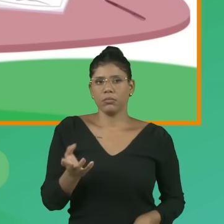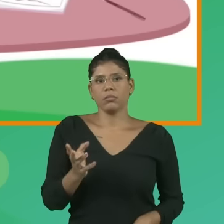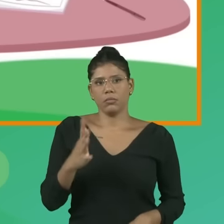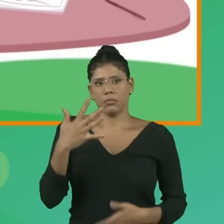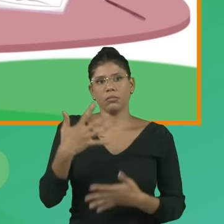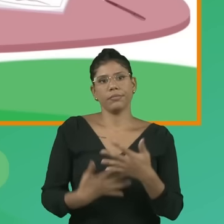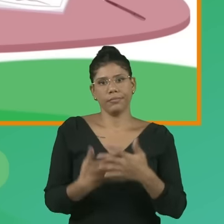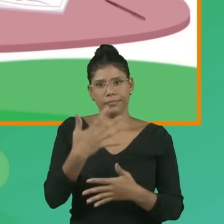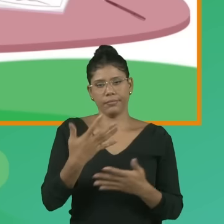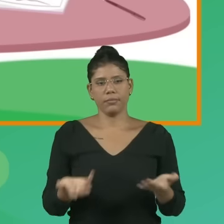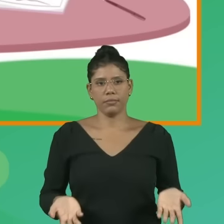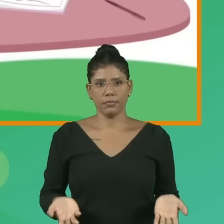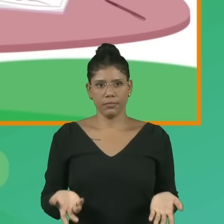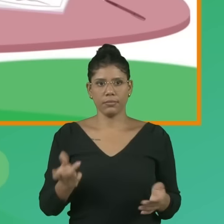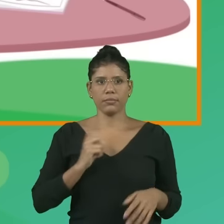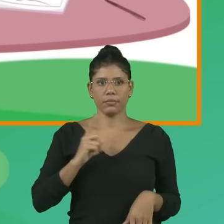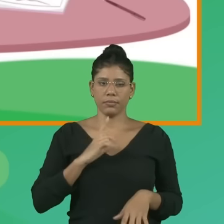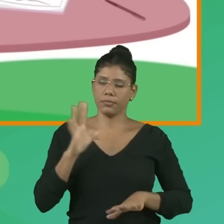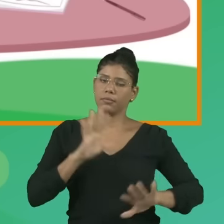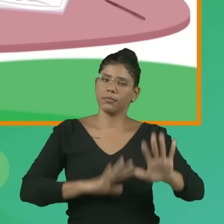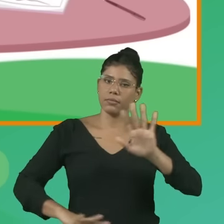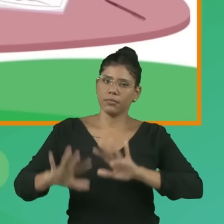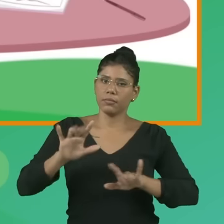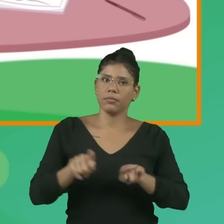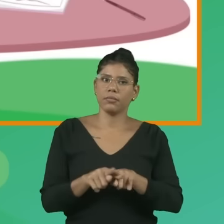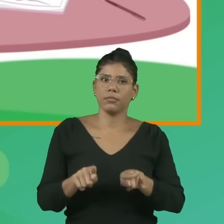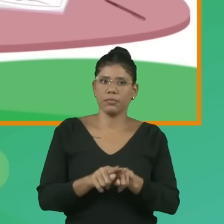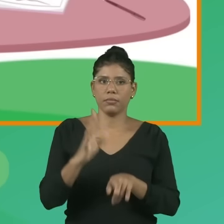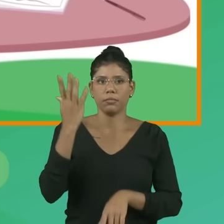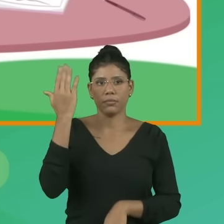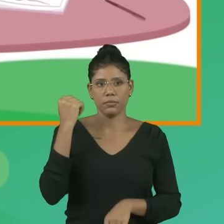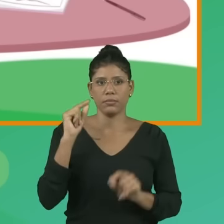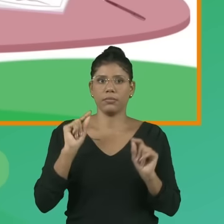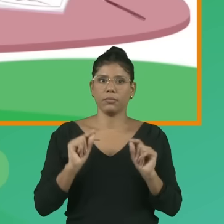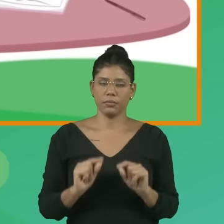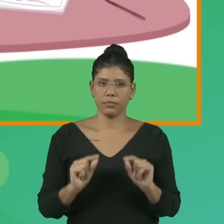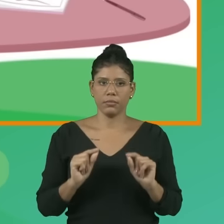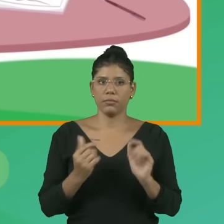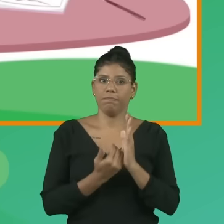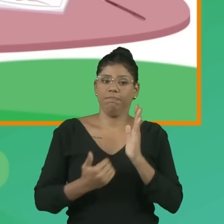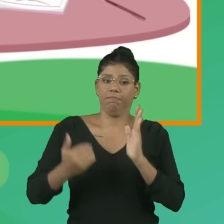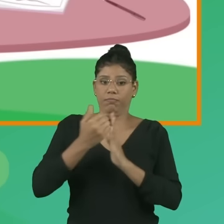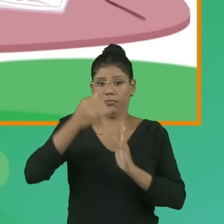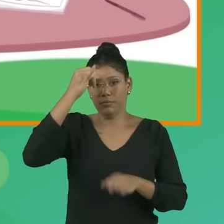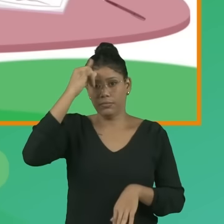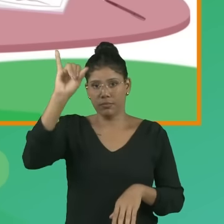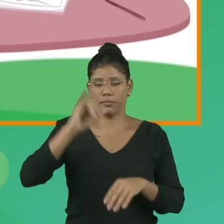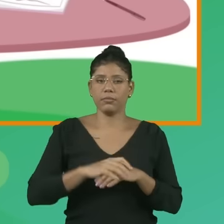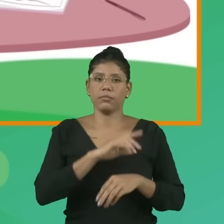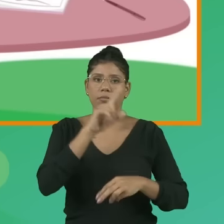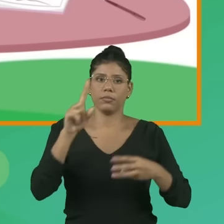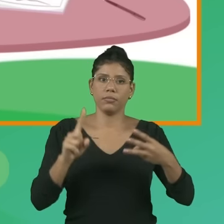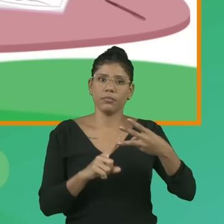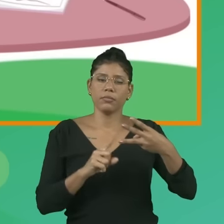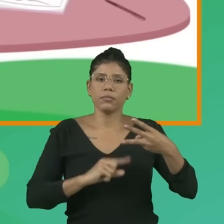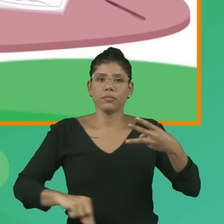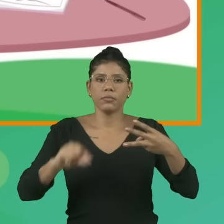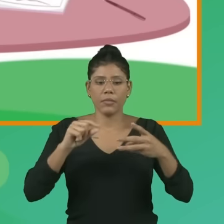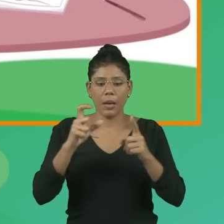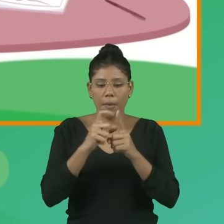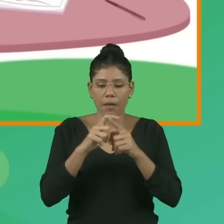era para ir. Então ter esse cuidado e também saber dos excessos. Esteja atento aos conectores, é sempre muito importante